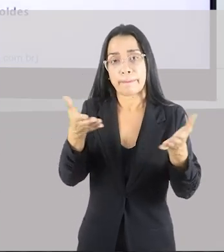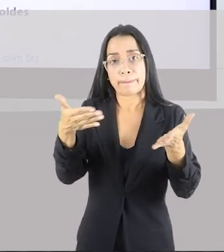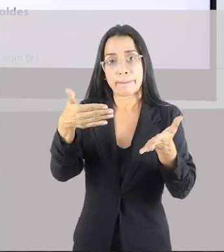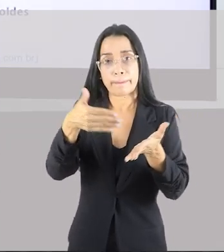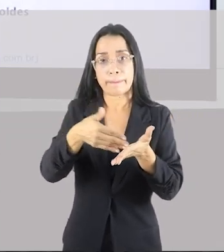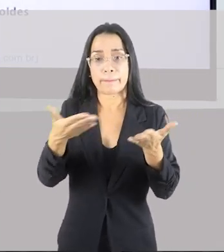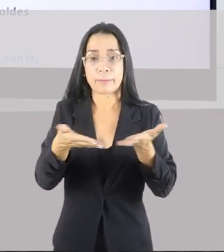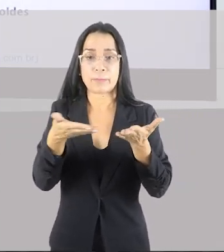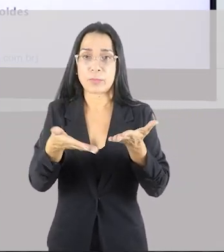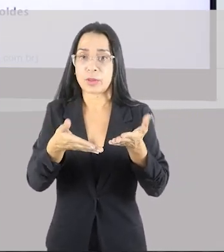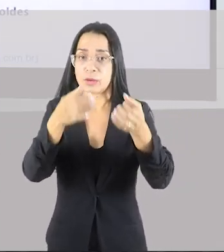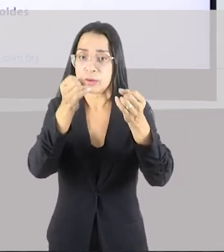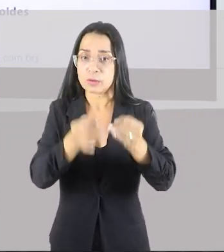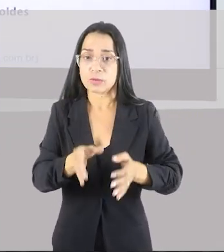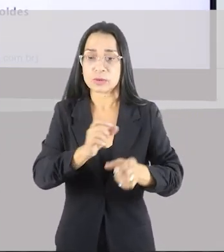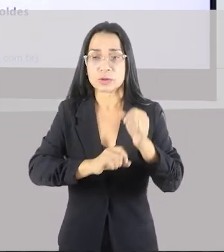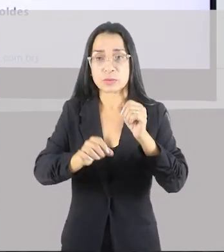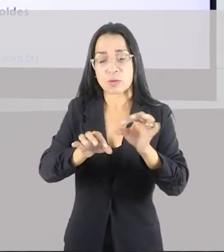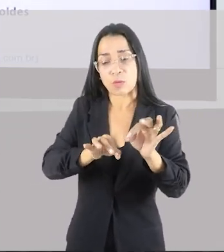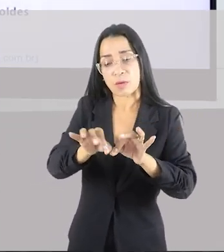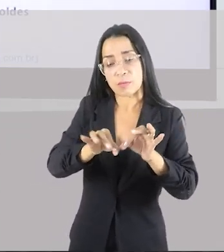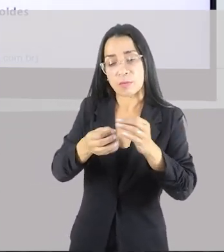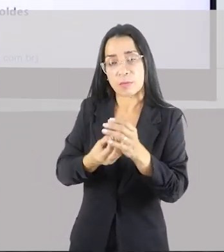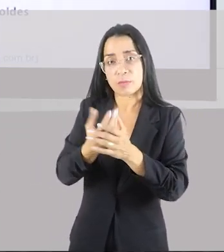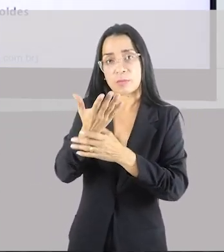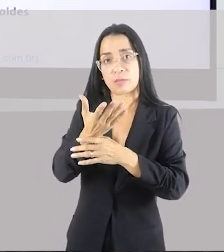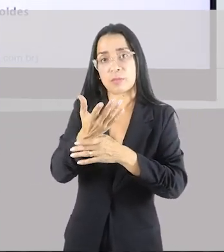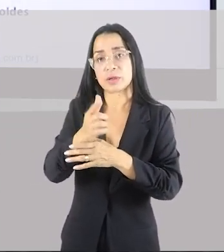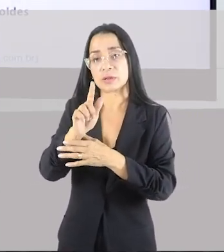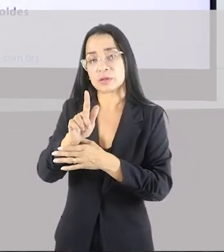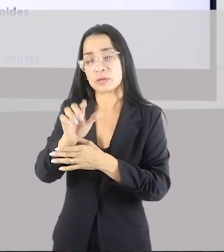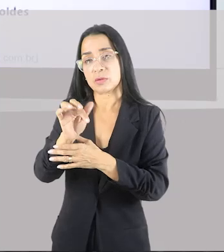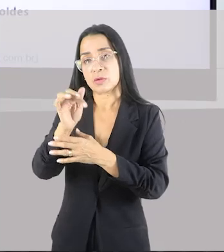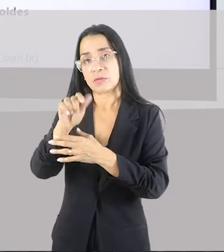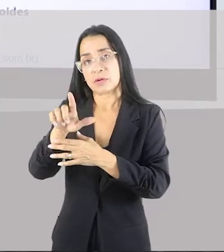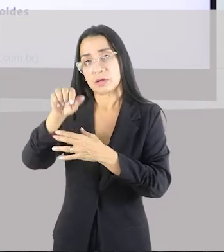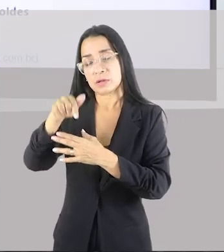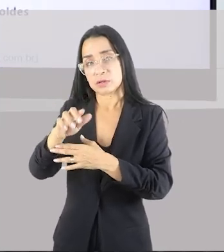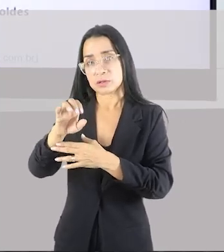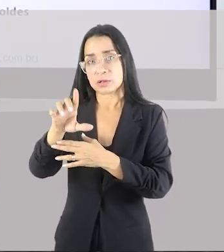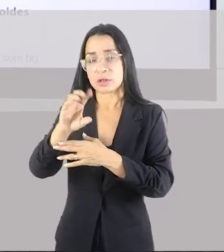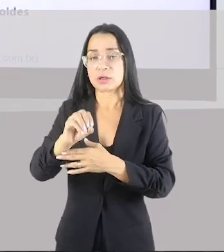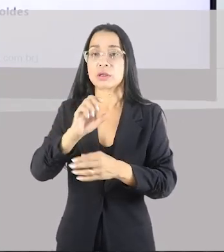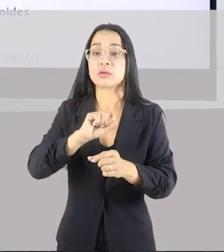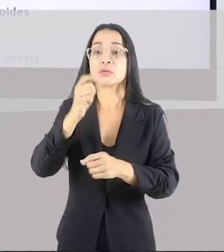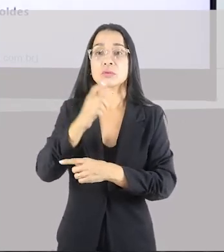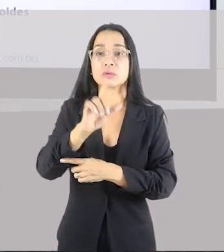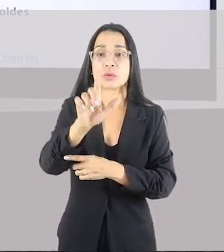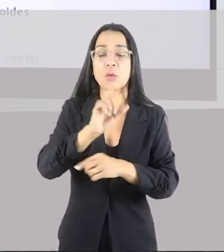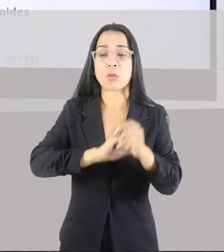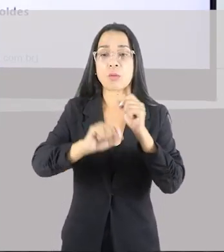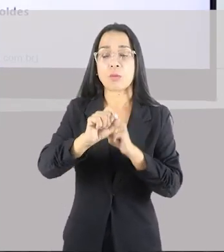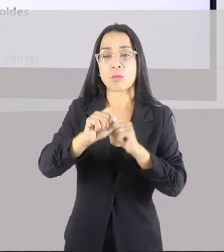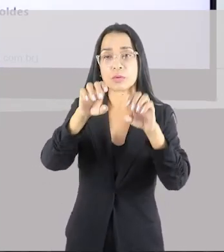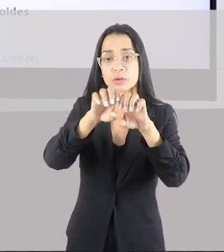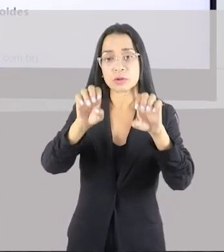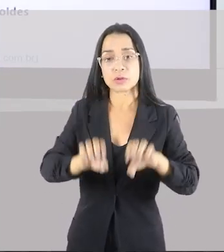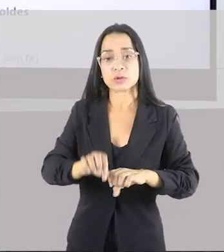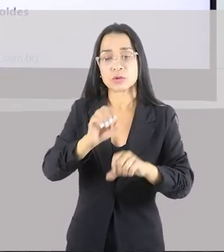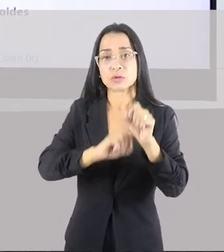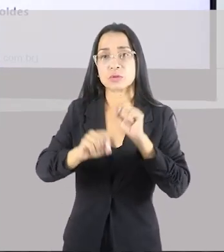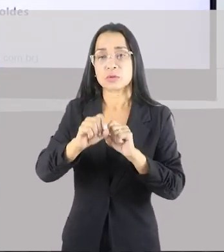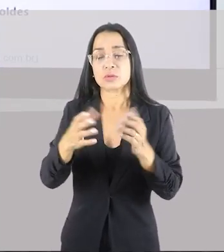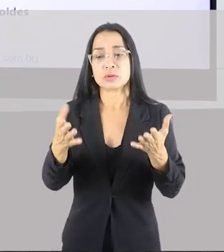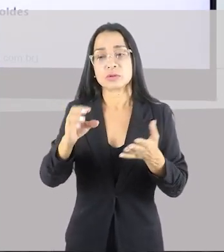não falou da formação, né, desse flagelo ou de outras estruturas, né, de organelas, por